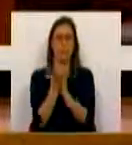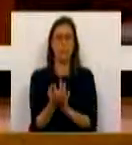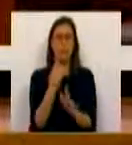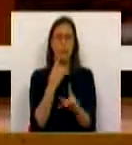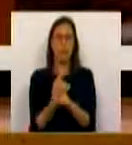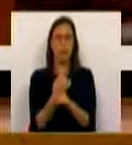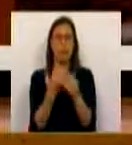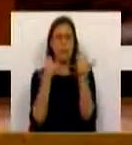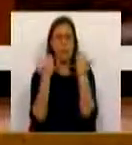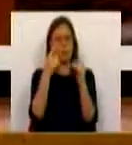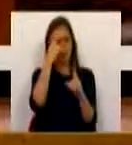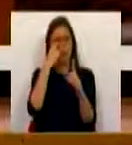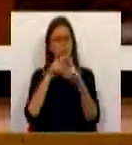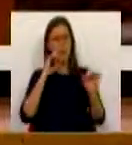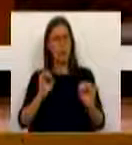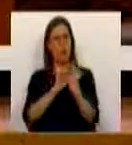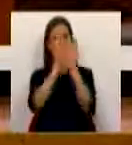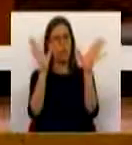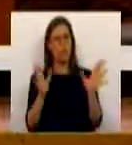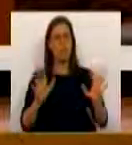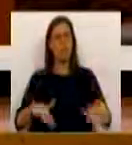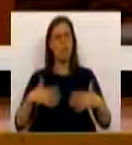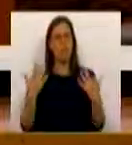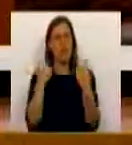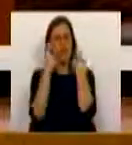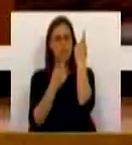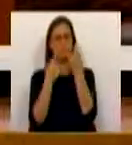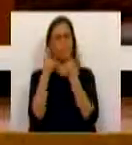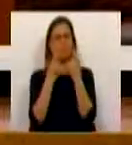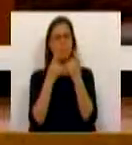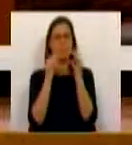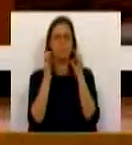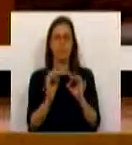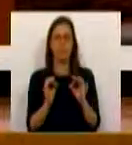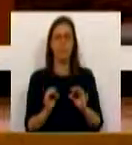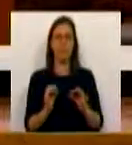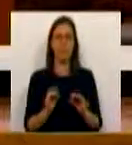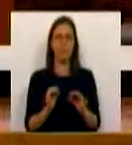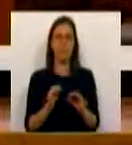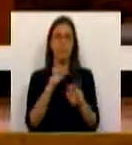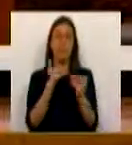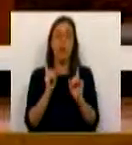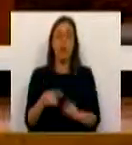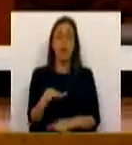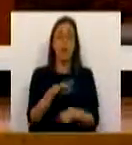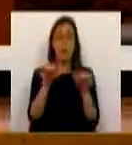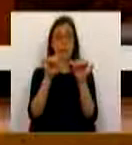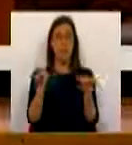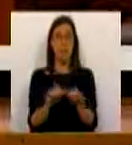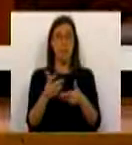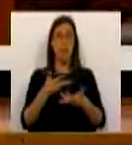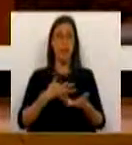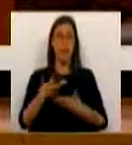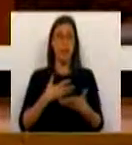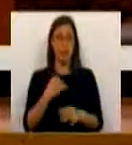de indicadores objetivos que permitem refletir criticamente sobre o atual sistema de